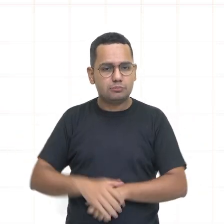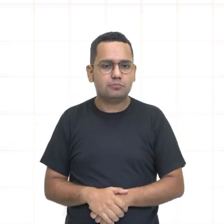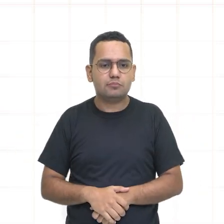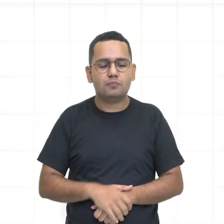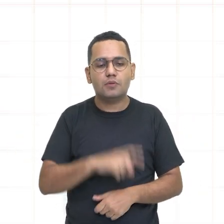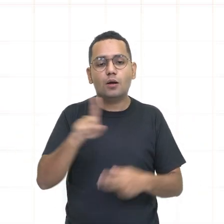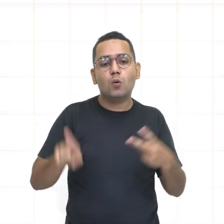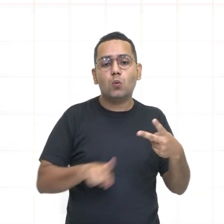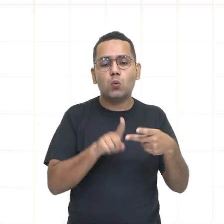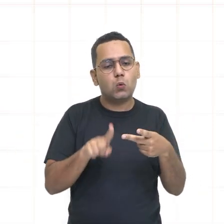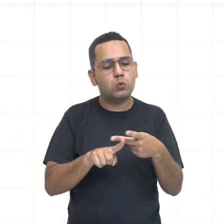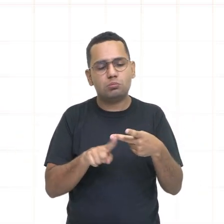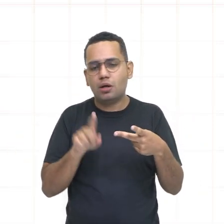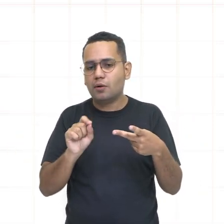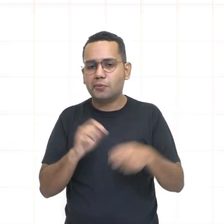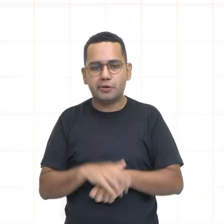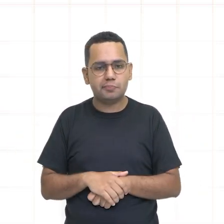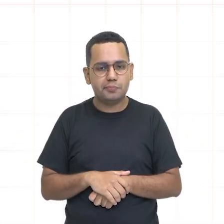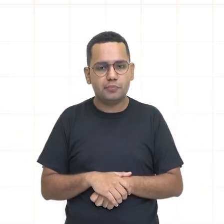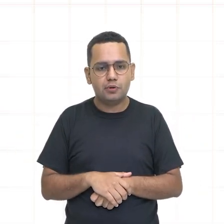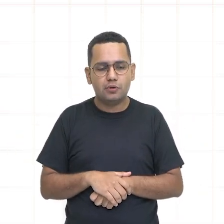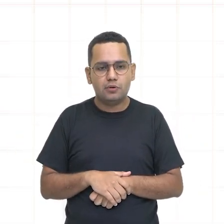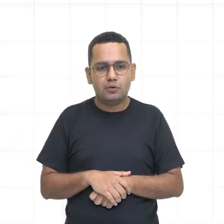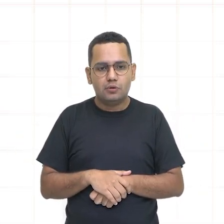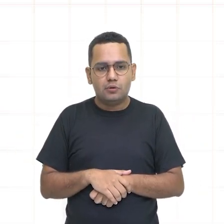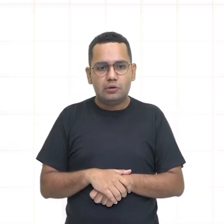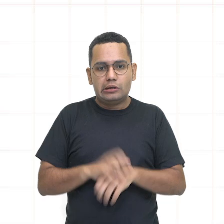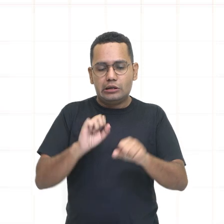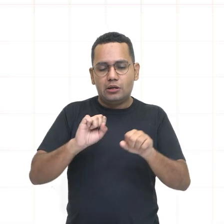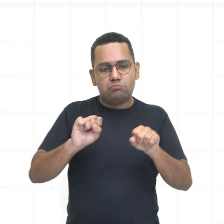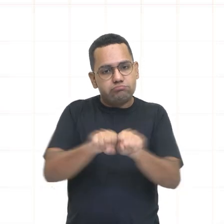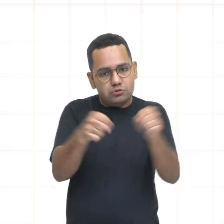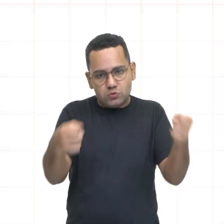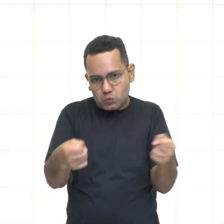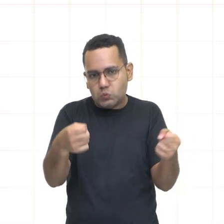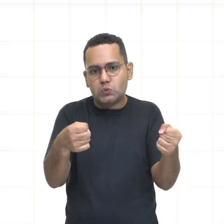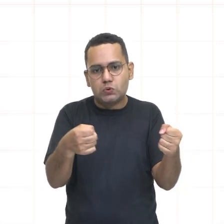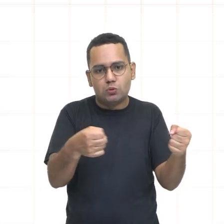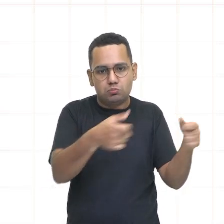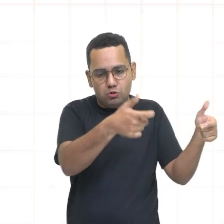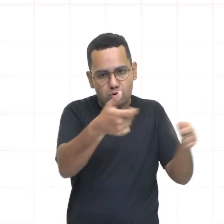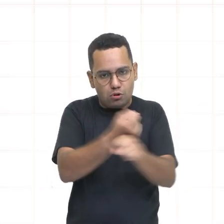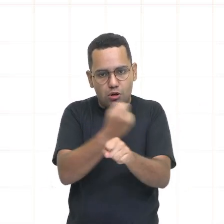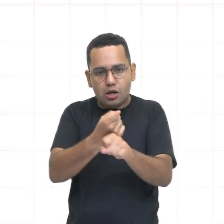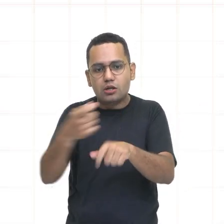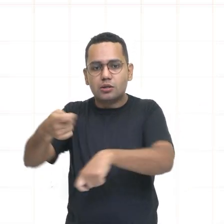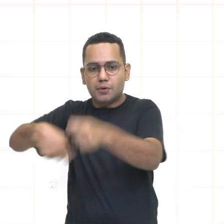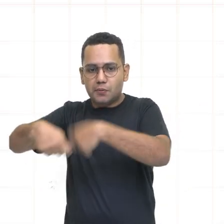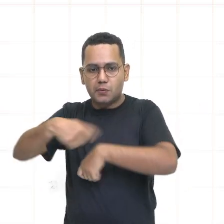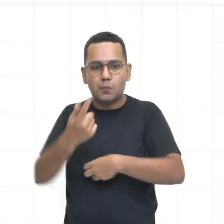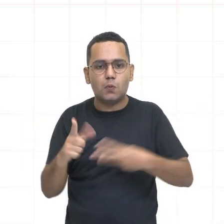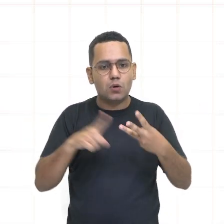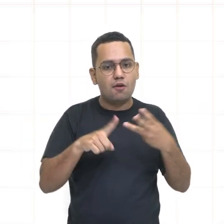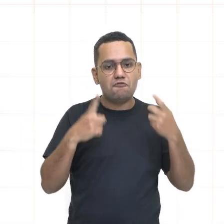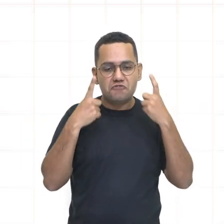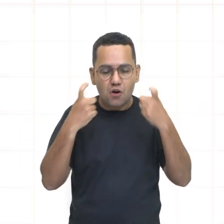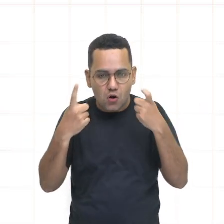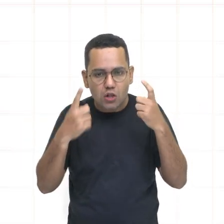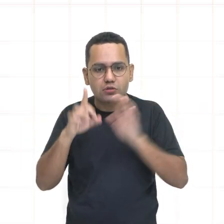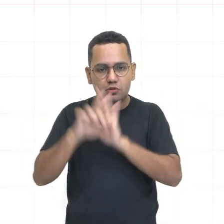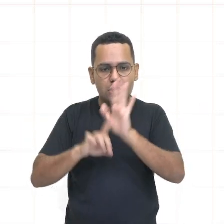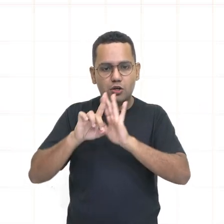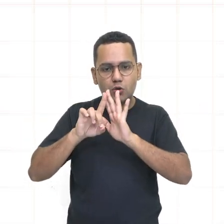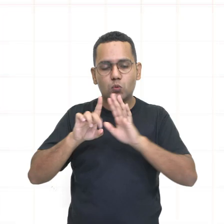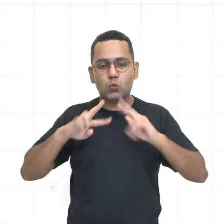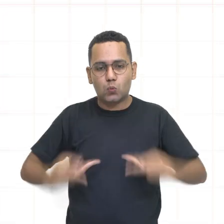e econômica, violações dos direitos humanos e traumas psicológicos e sociais. Então, essas foram as